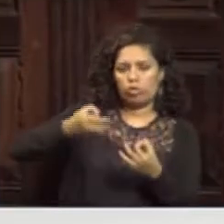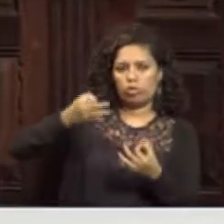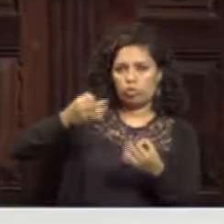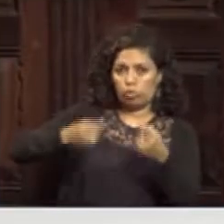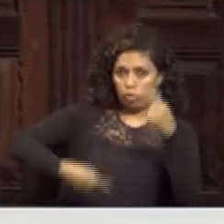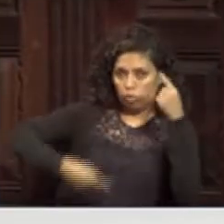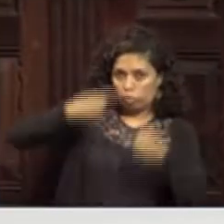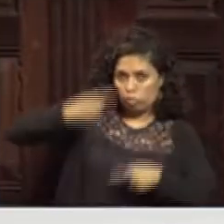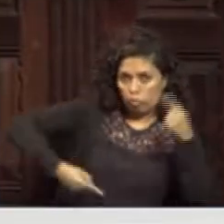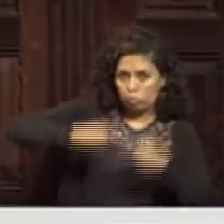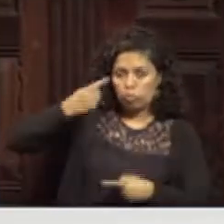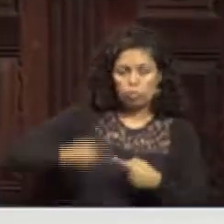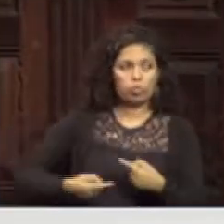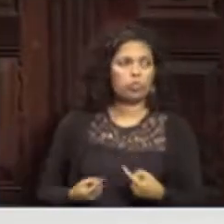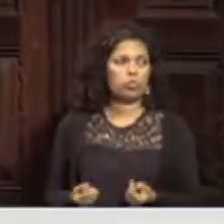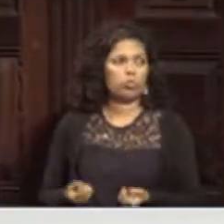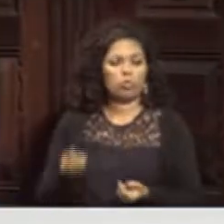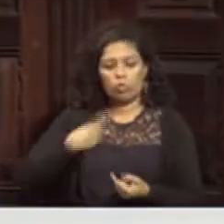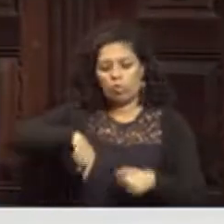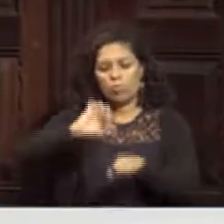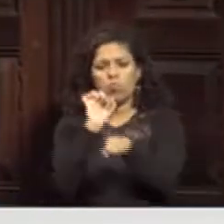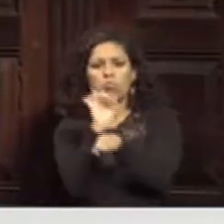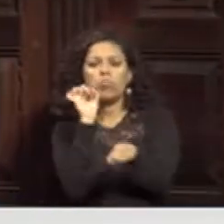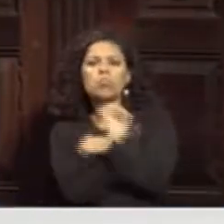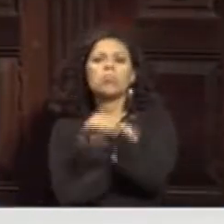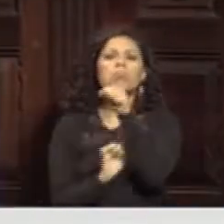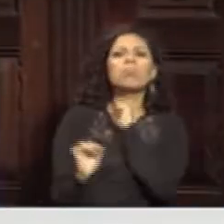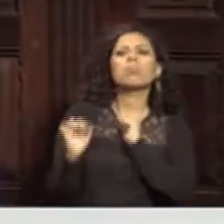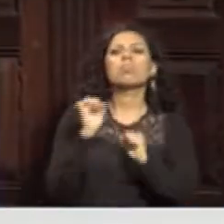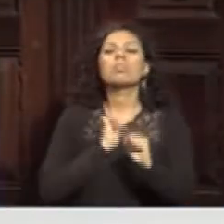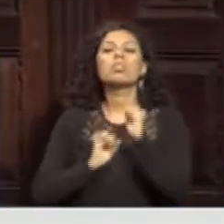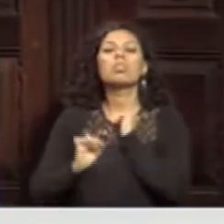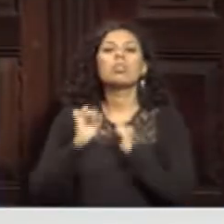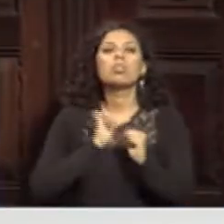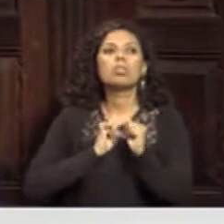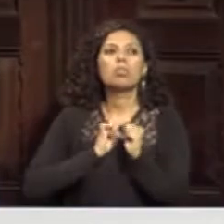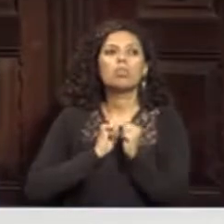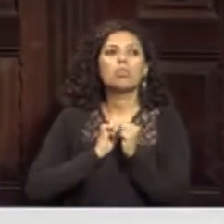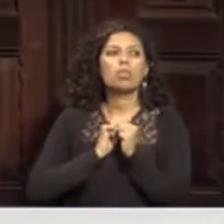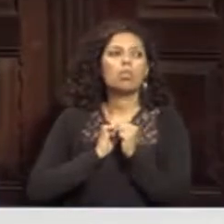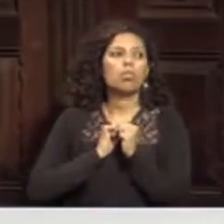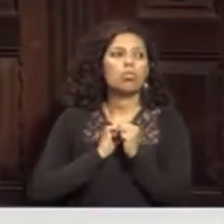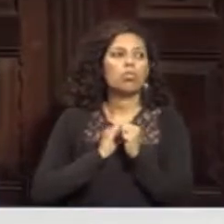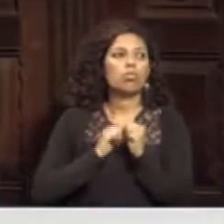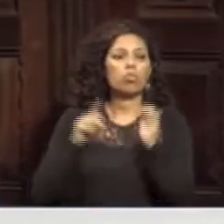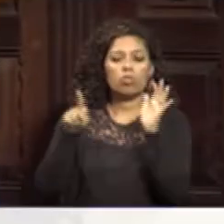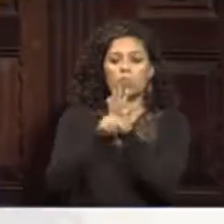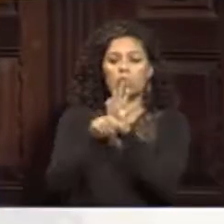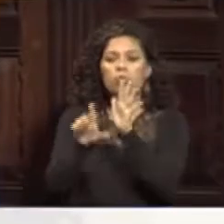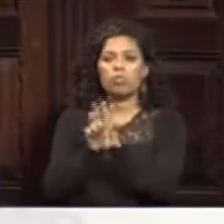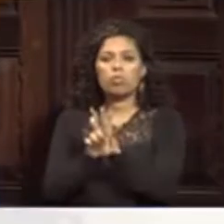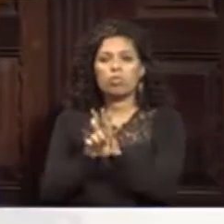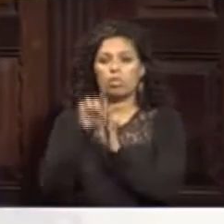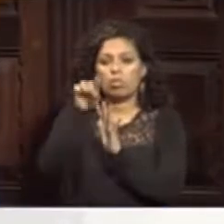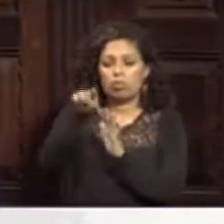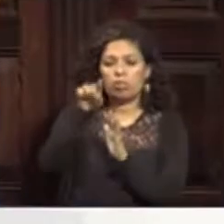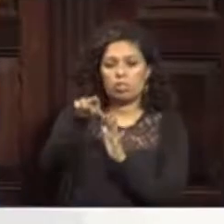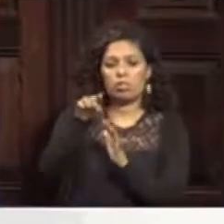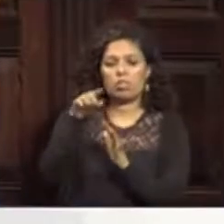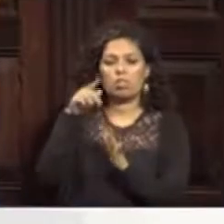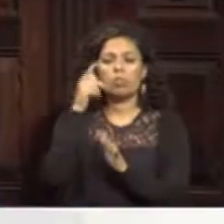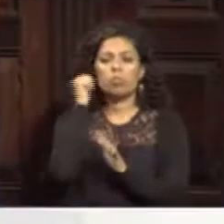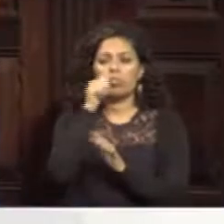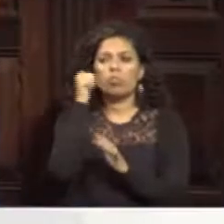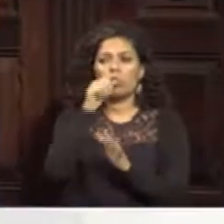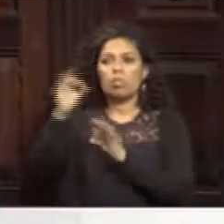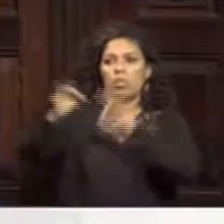expediente final, aguardando ansiosamente que o projeto de Vossa Excelência, deputada enfermeira Rejane,